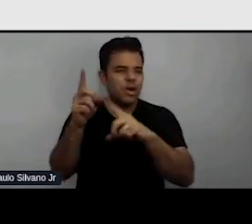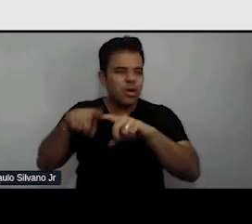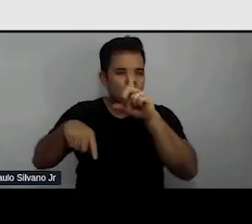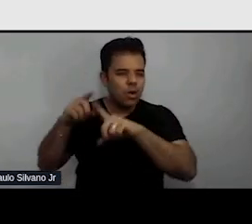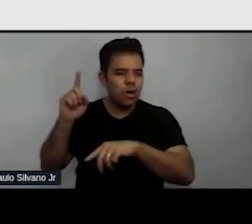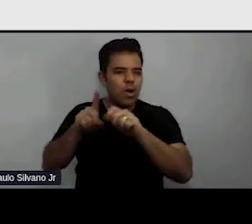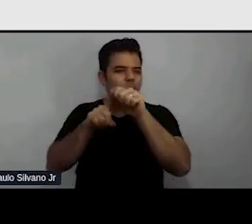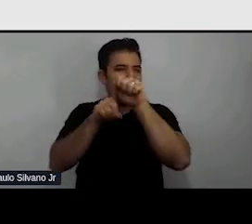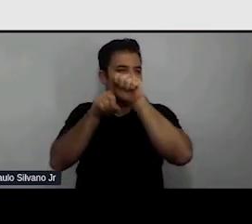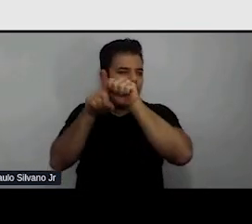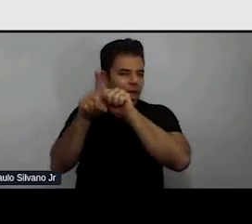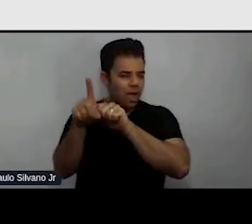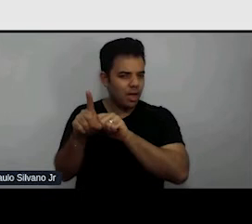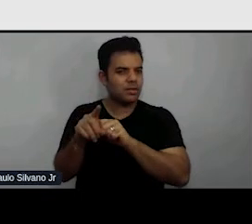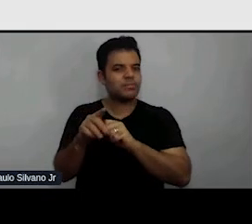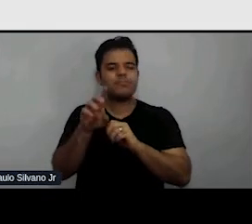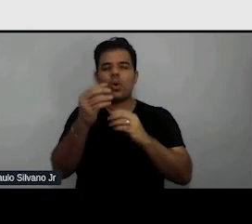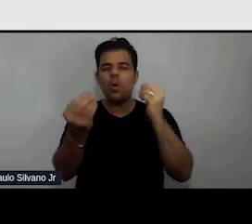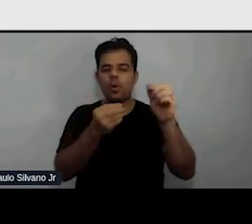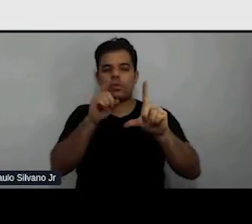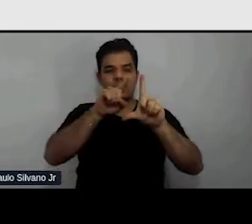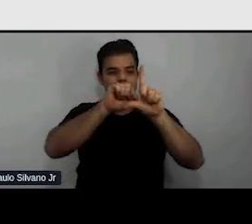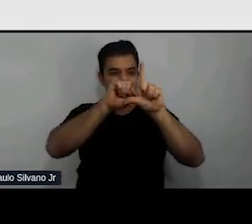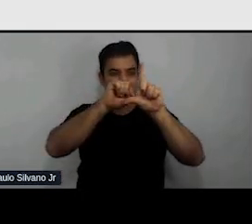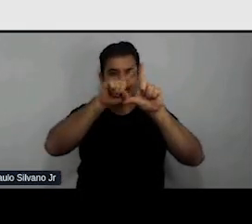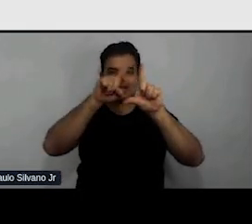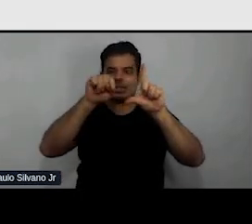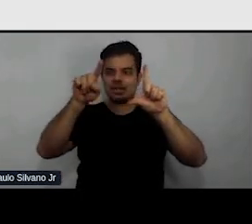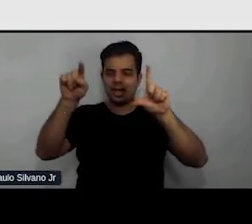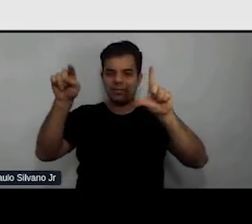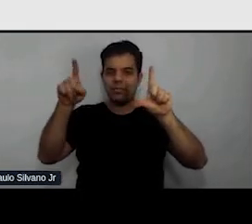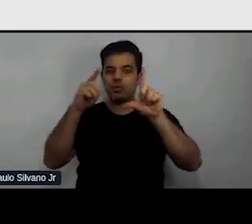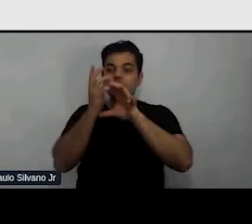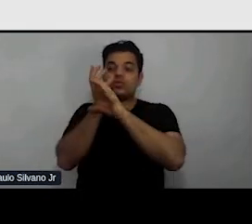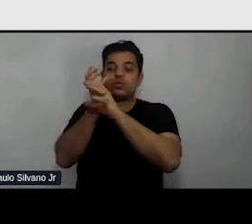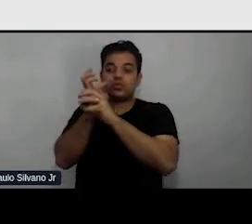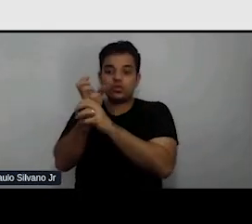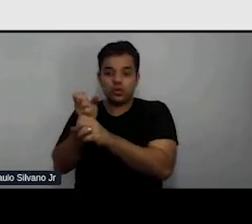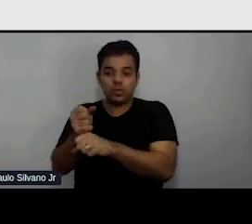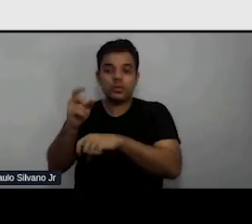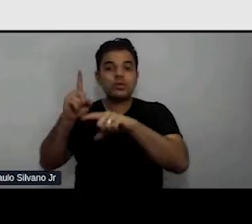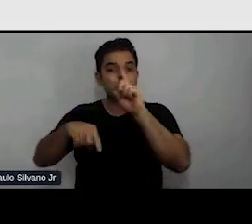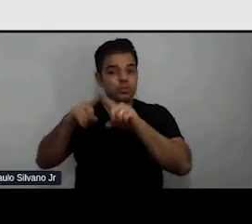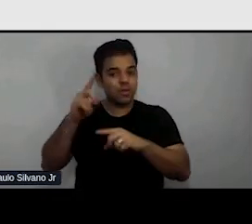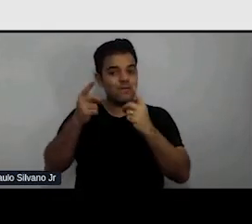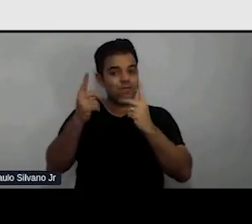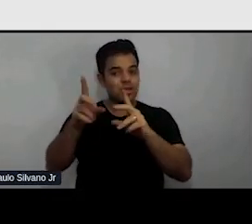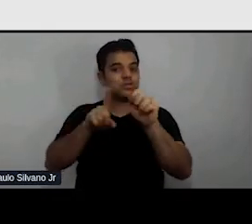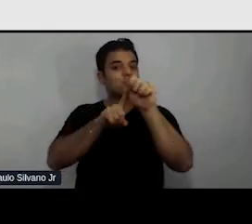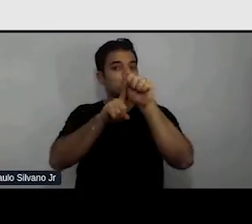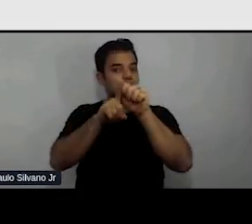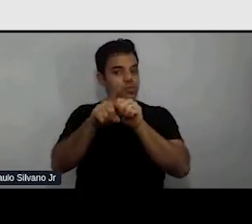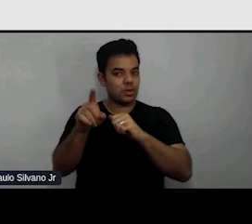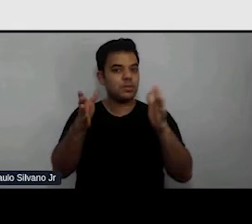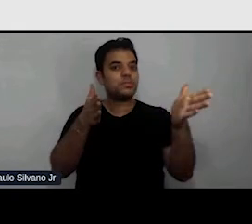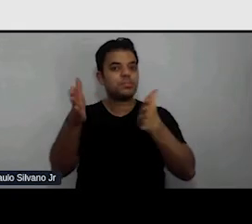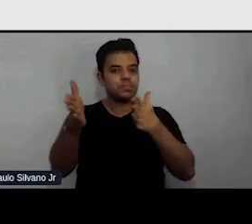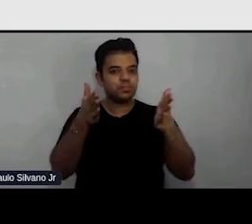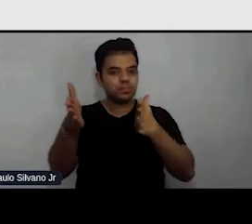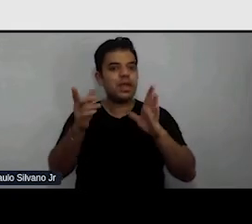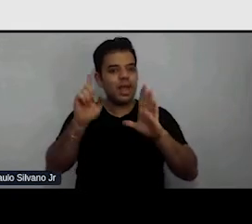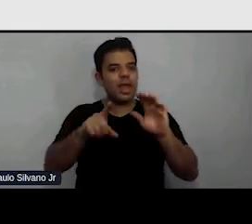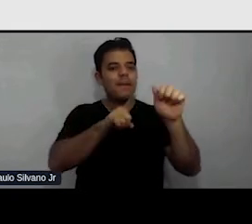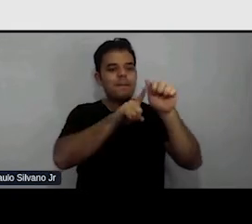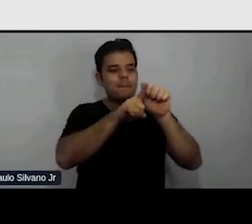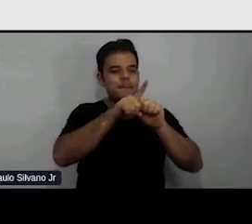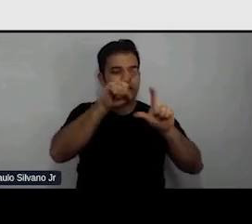exemplo. Então, ele ficaria gráfico de linha de quantidade de produtos vendidos por mês, que mostra quais os meses em que há mais